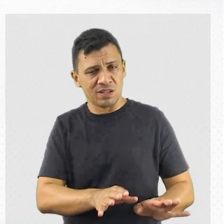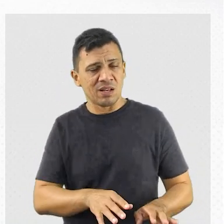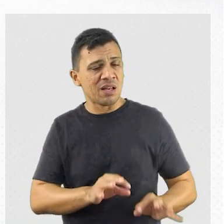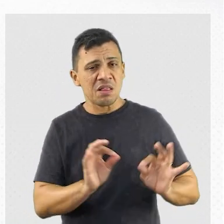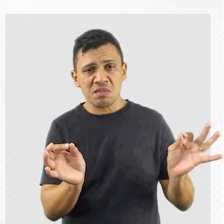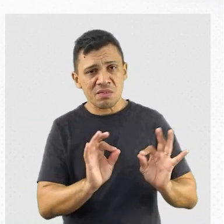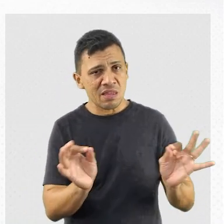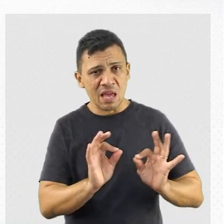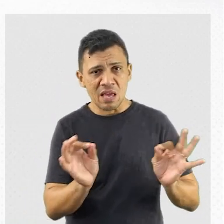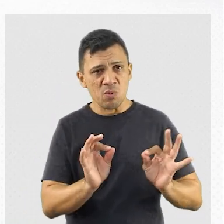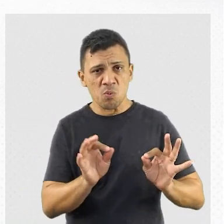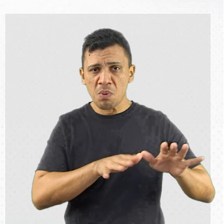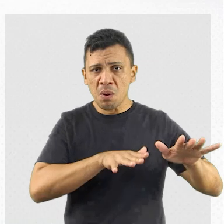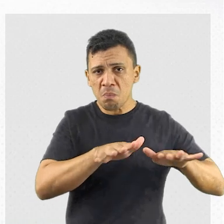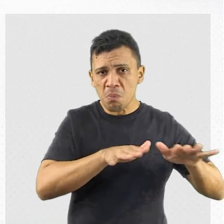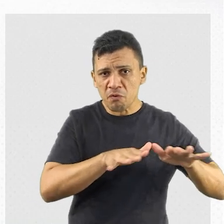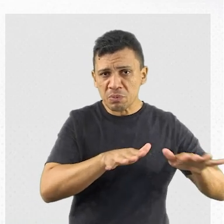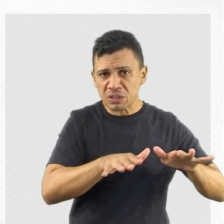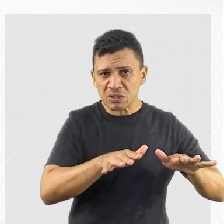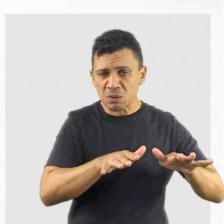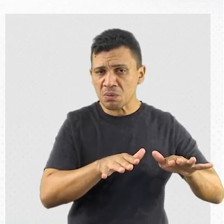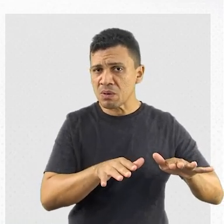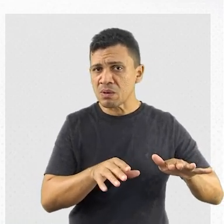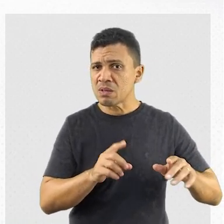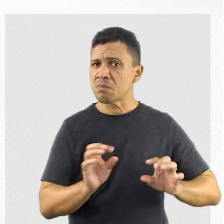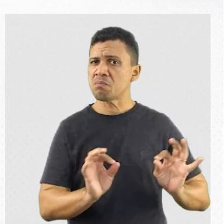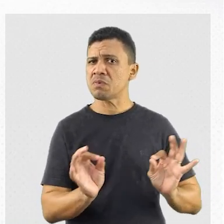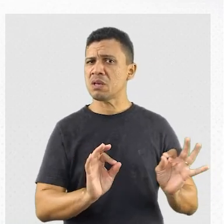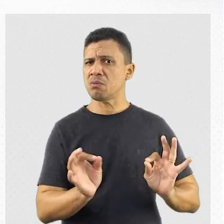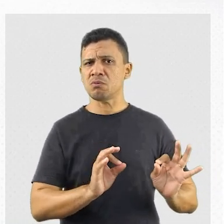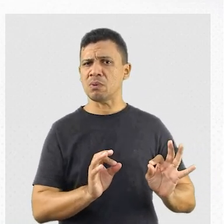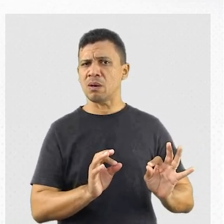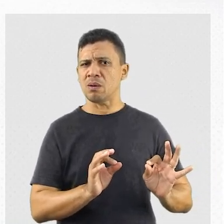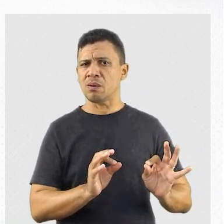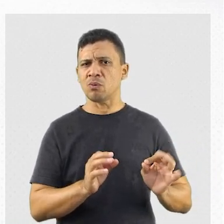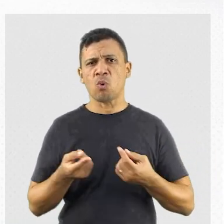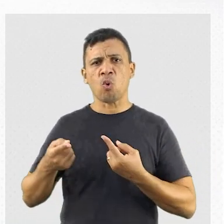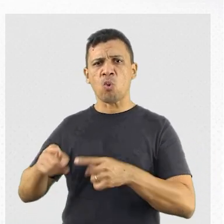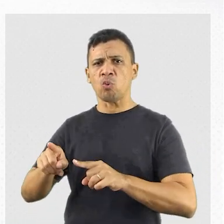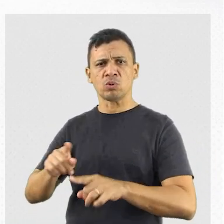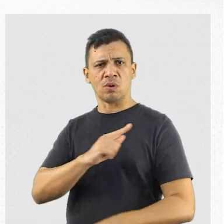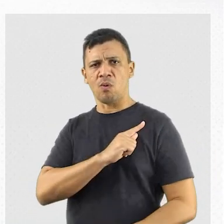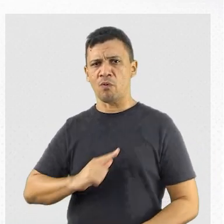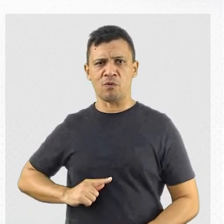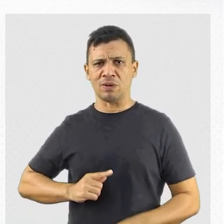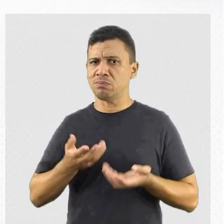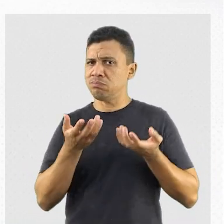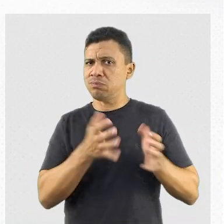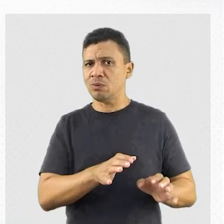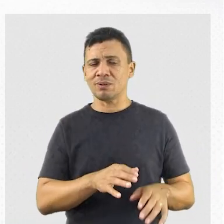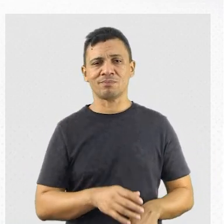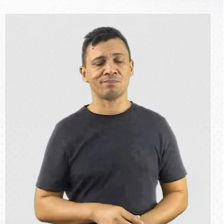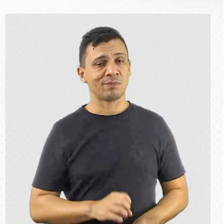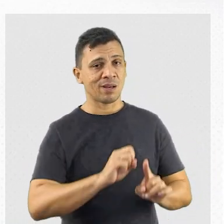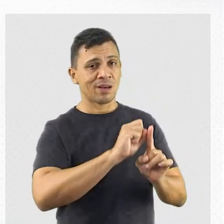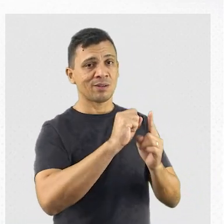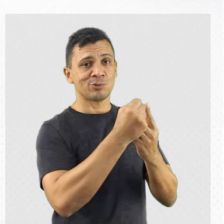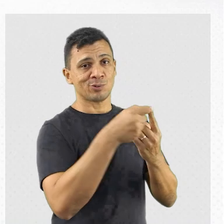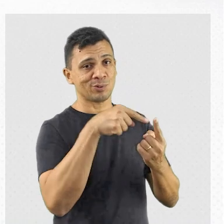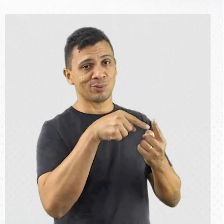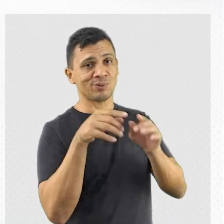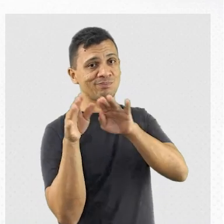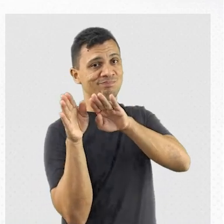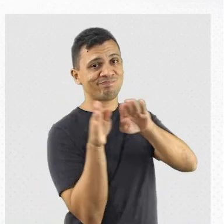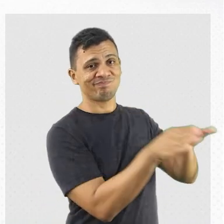existir a partir dos frutos do seu próprio trabalho. Ou seja, não tem ninguém ali para me dar aquele empurrão inicial. O